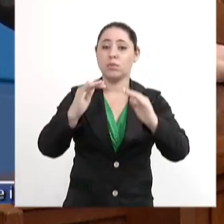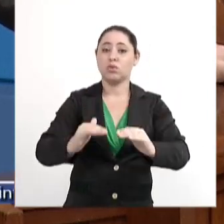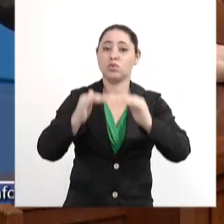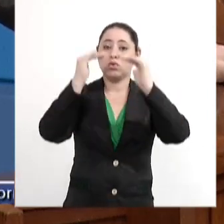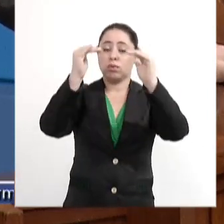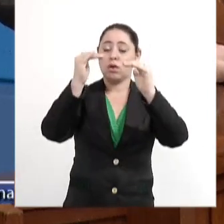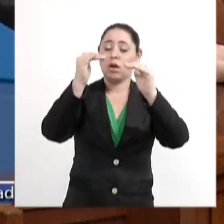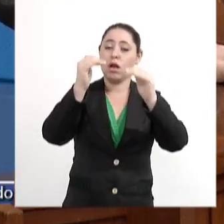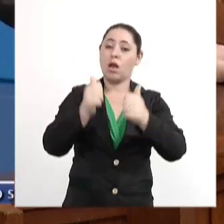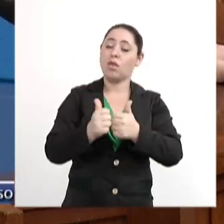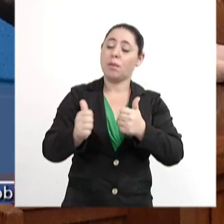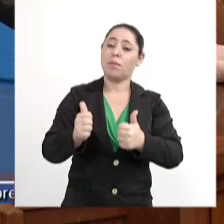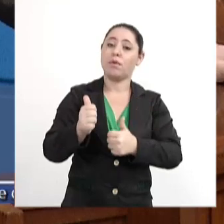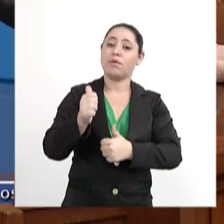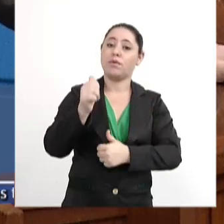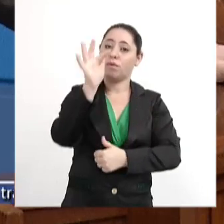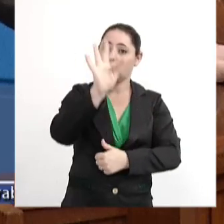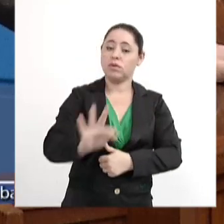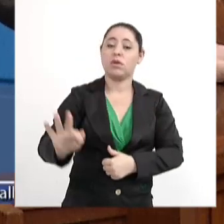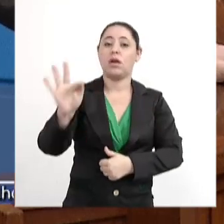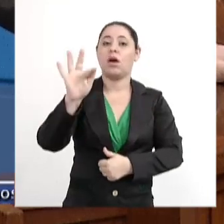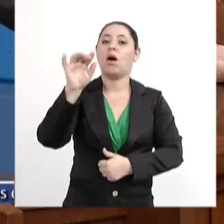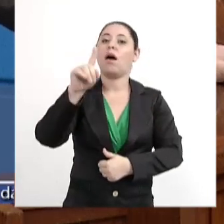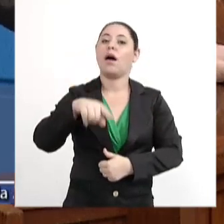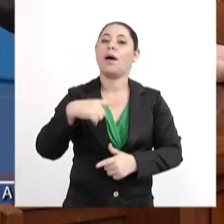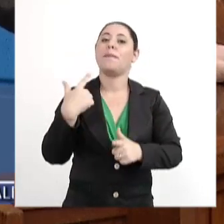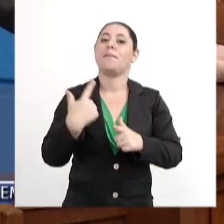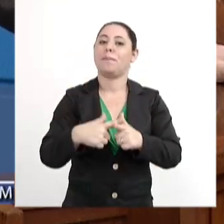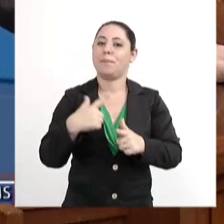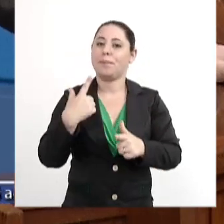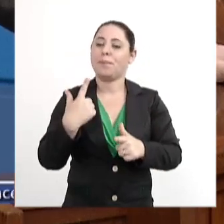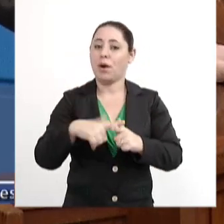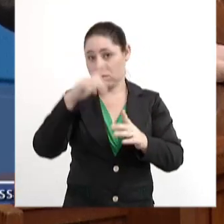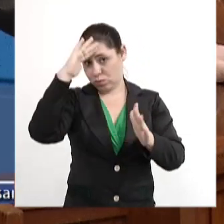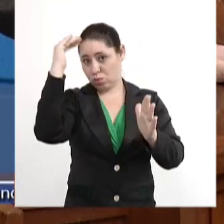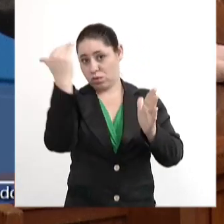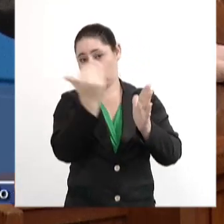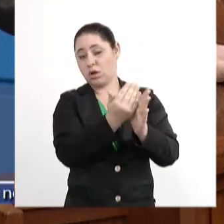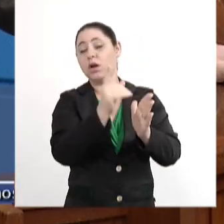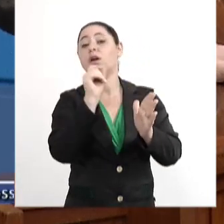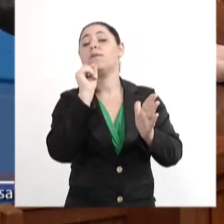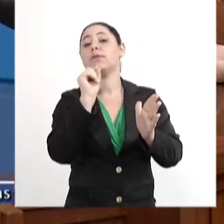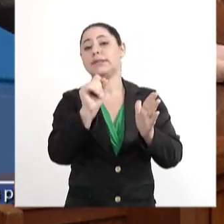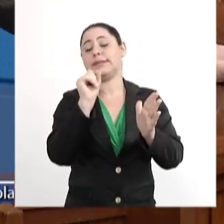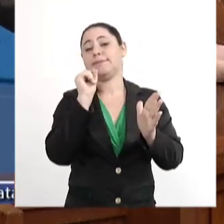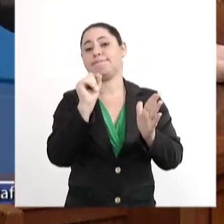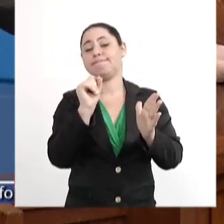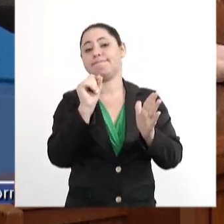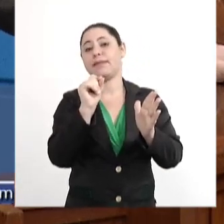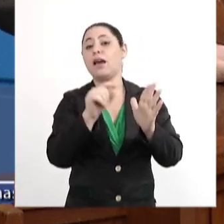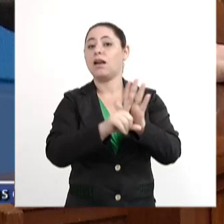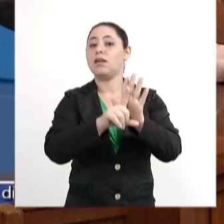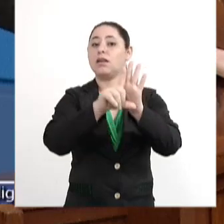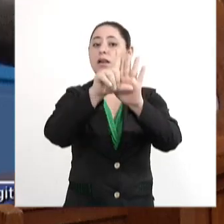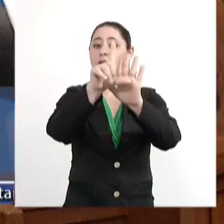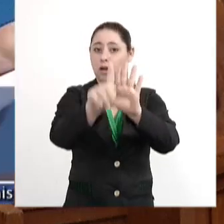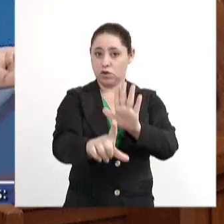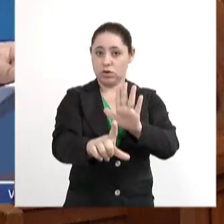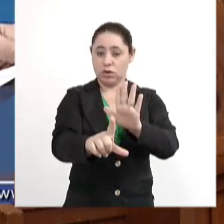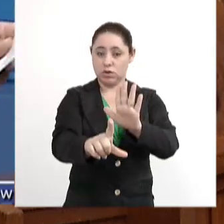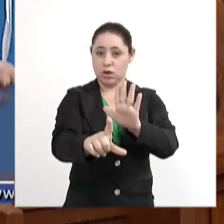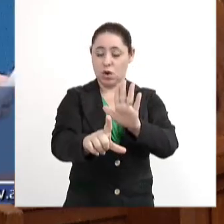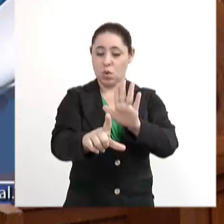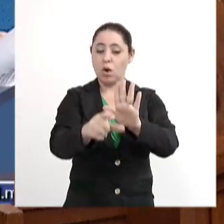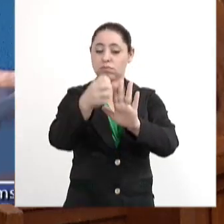no Supremo Tribunal Federal, é exatamente o reconhecimento de que a legislação que